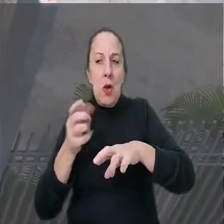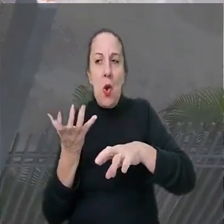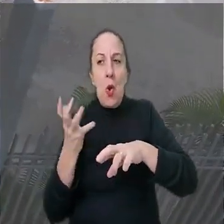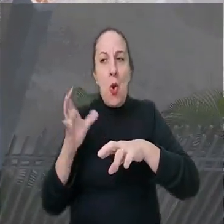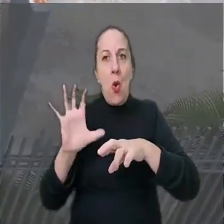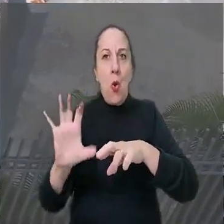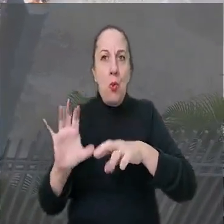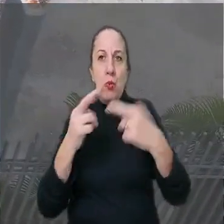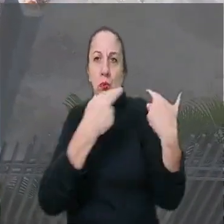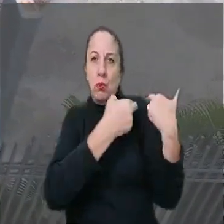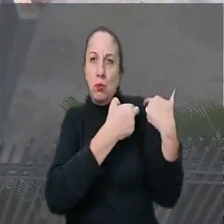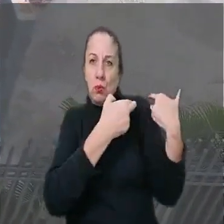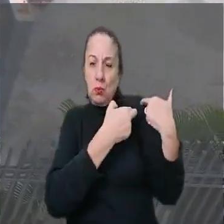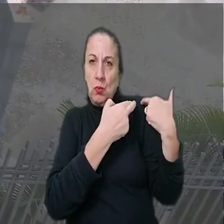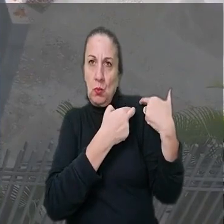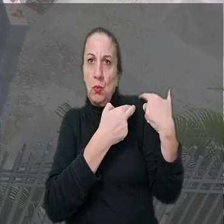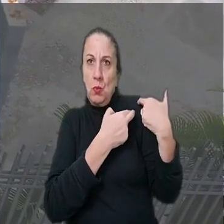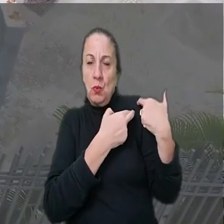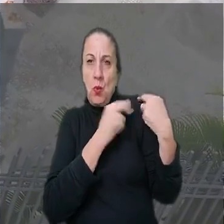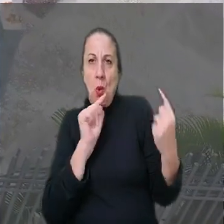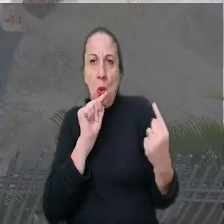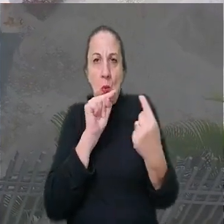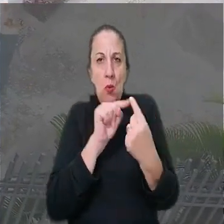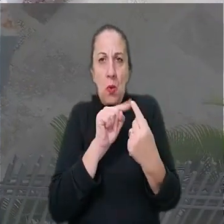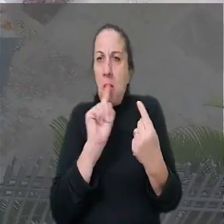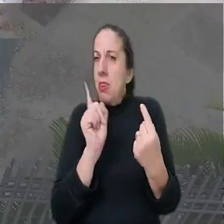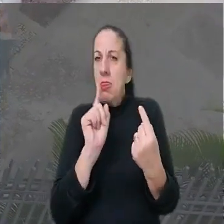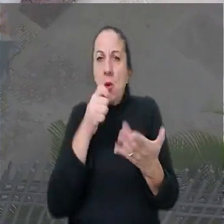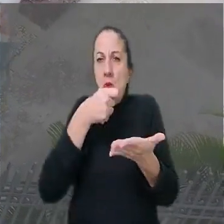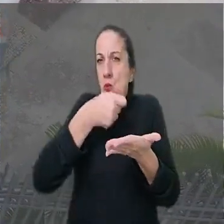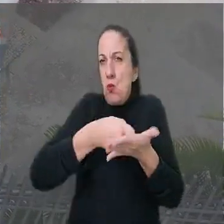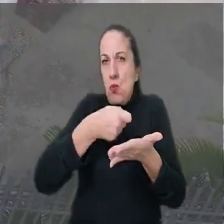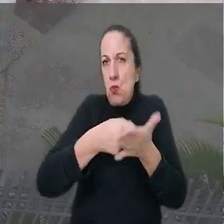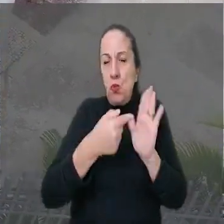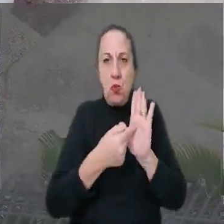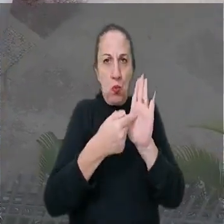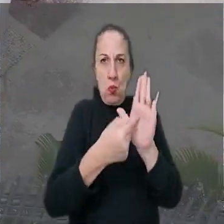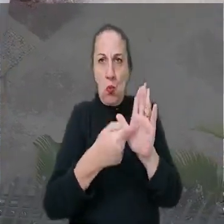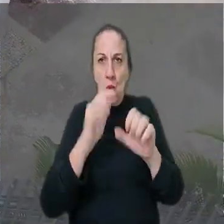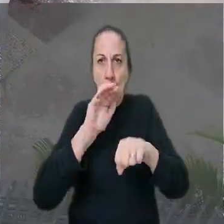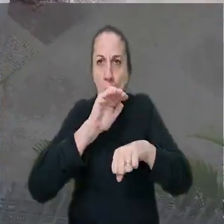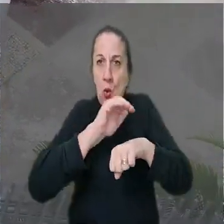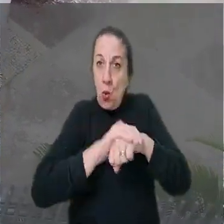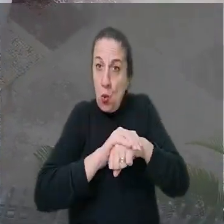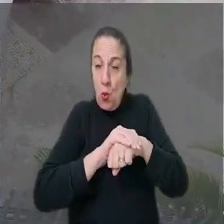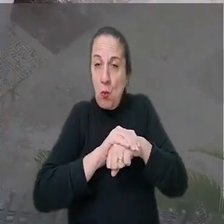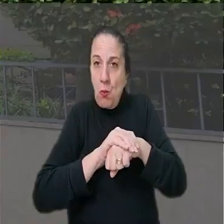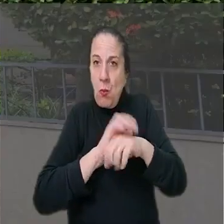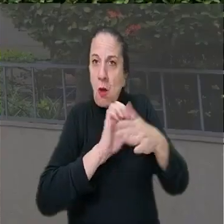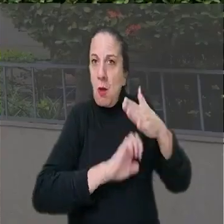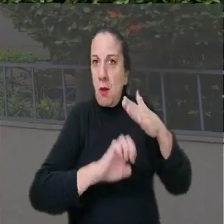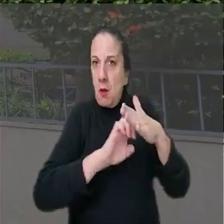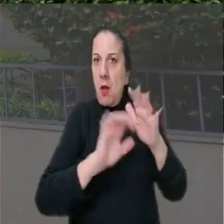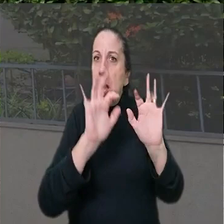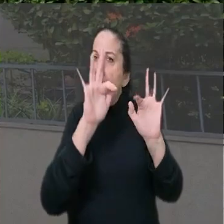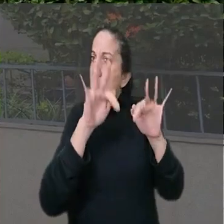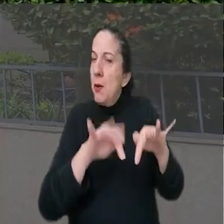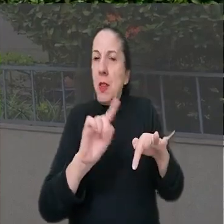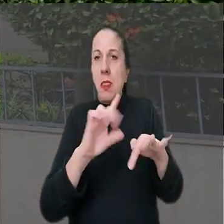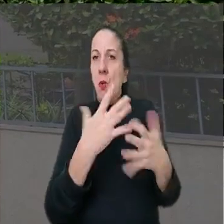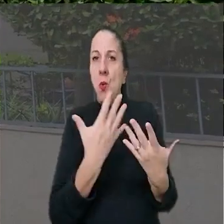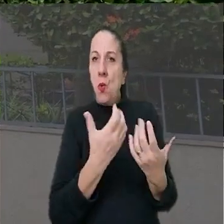vertente contrária de responsabilidade objetiva, em que não é exigida a demonstração de culpa do acusado, acabaria